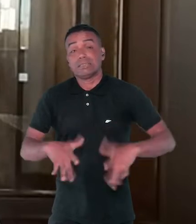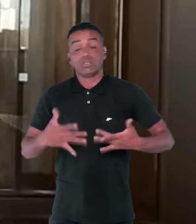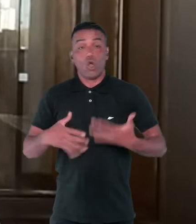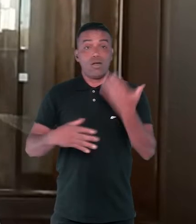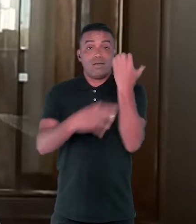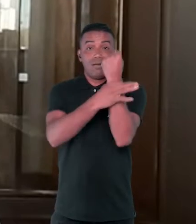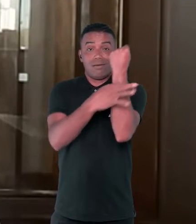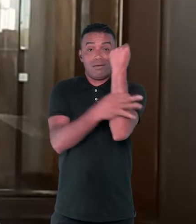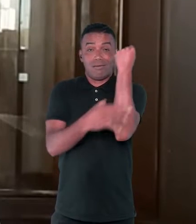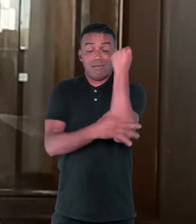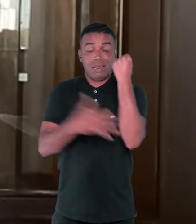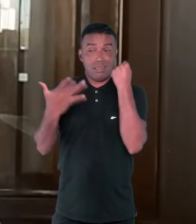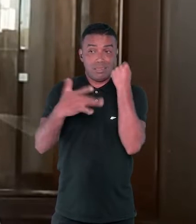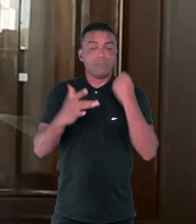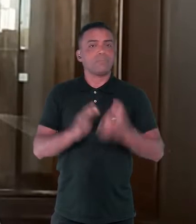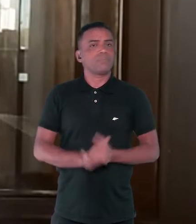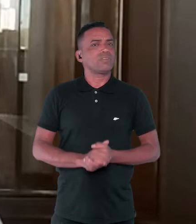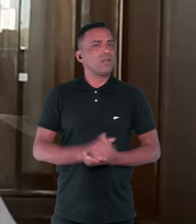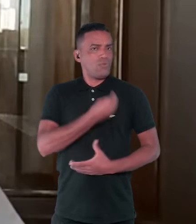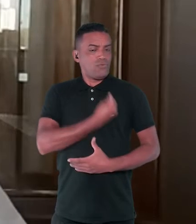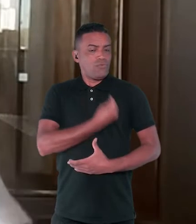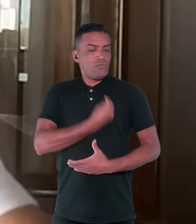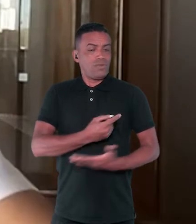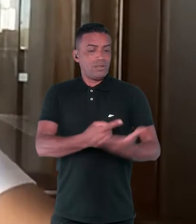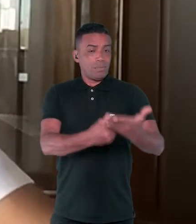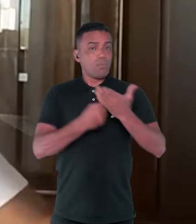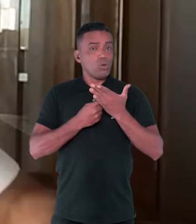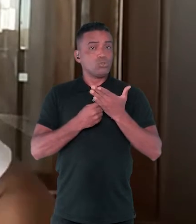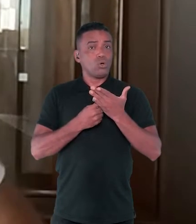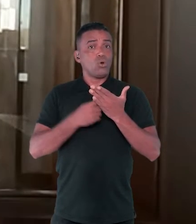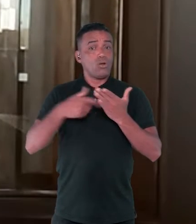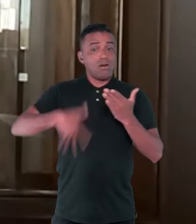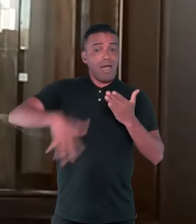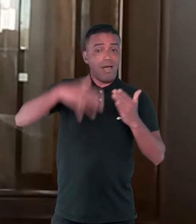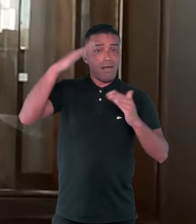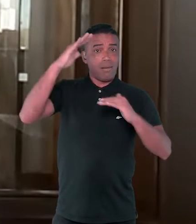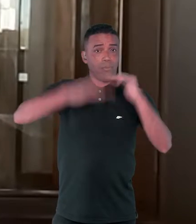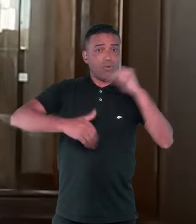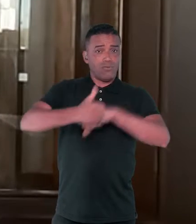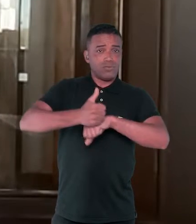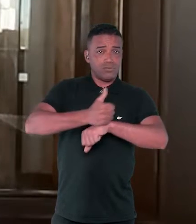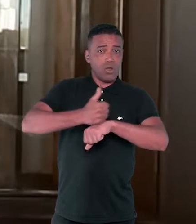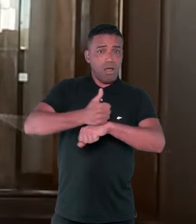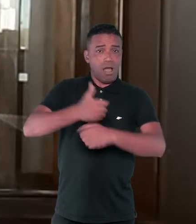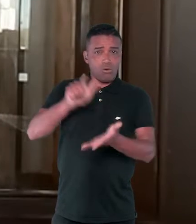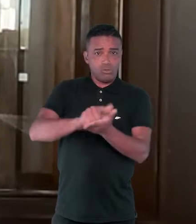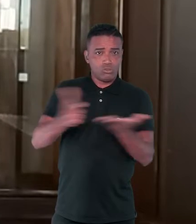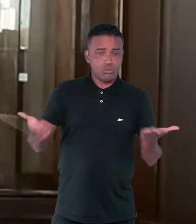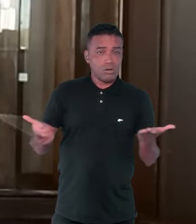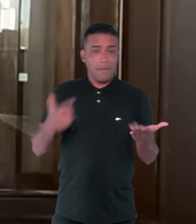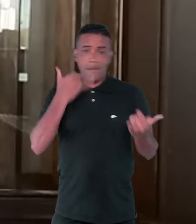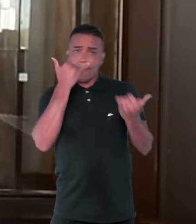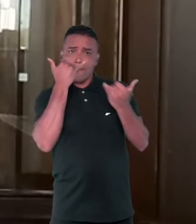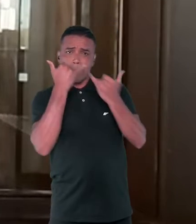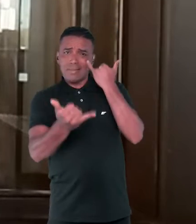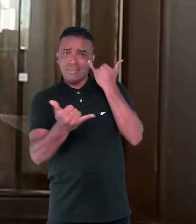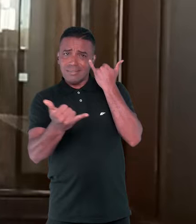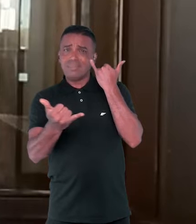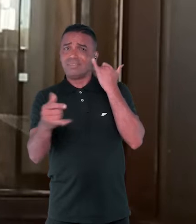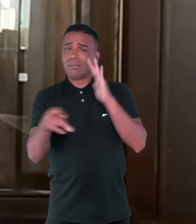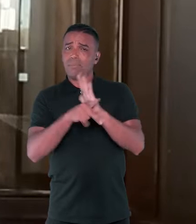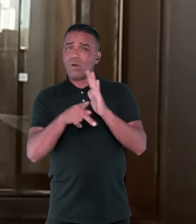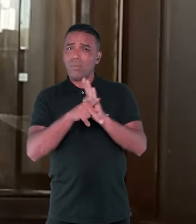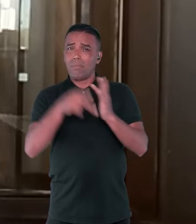então, o que a vida me mostrou, a vida de jornalista me mostrou? Ela é muito semelhante à